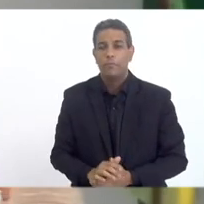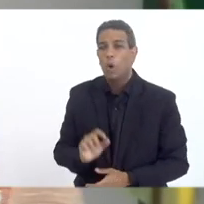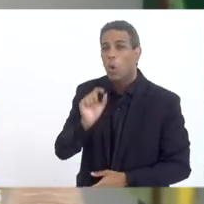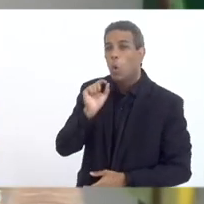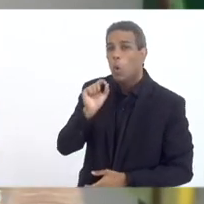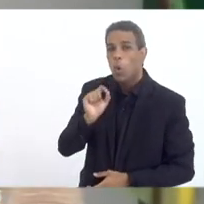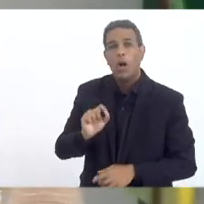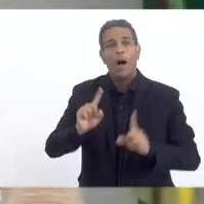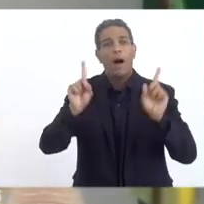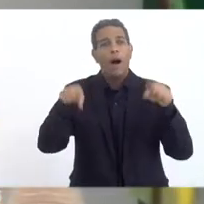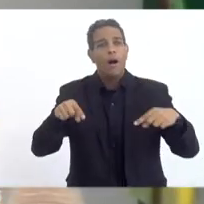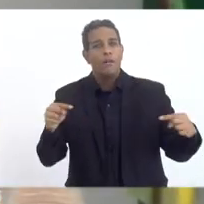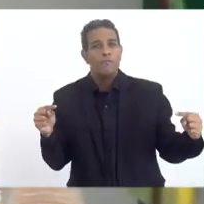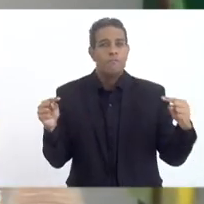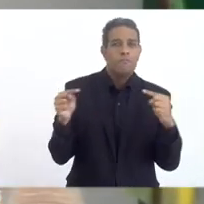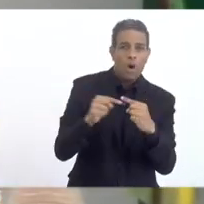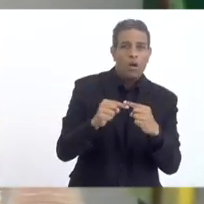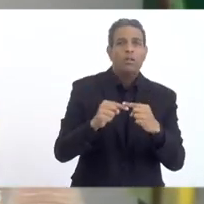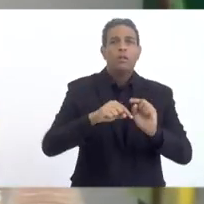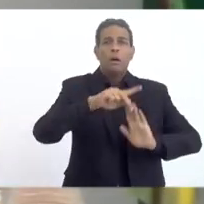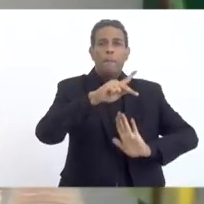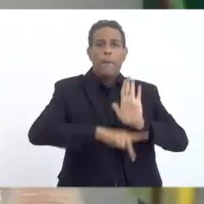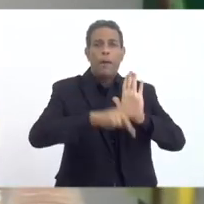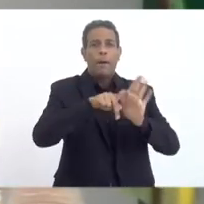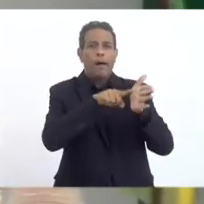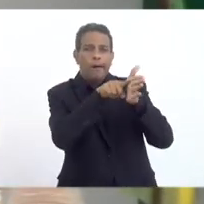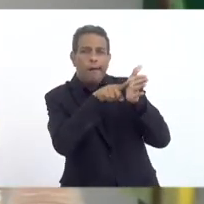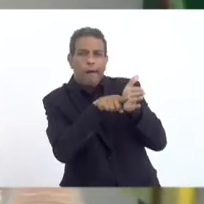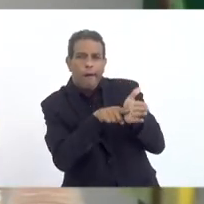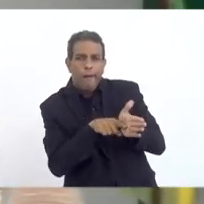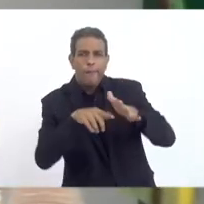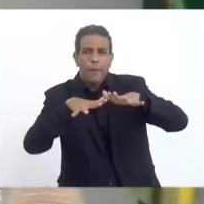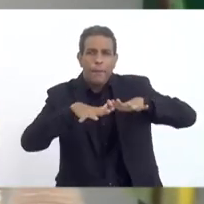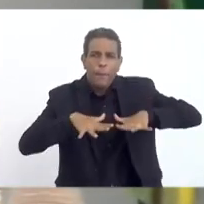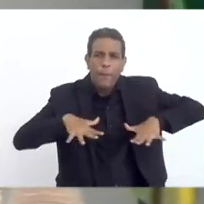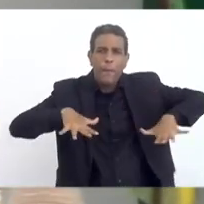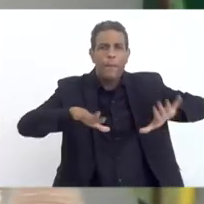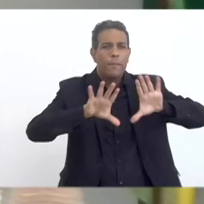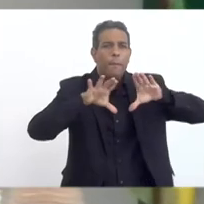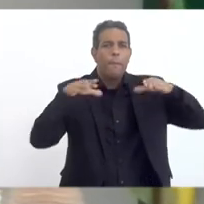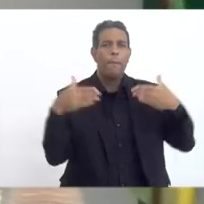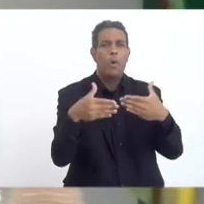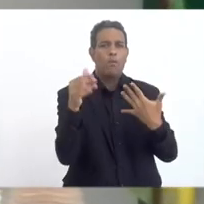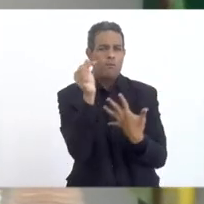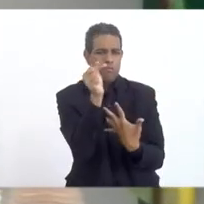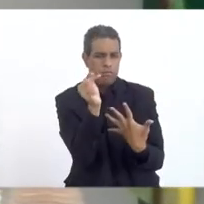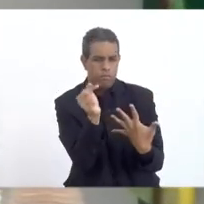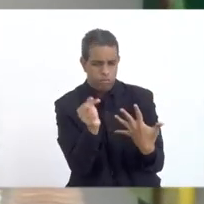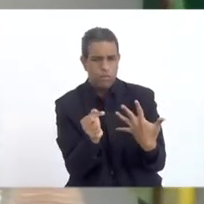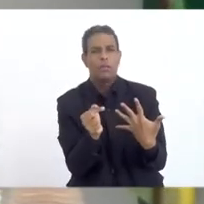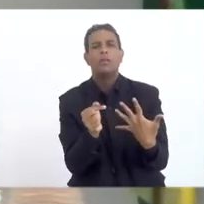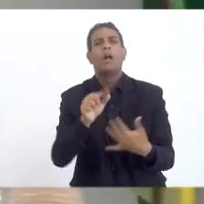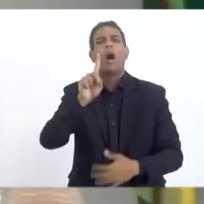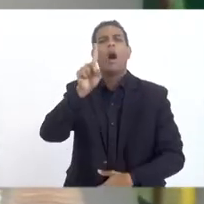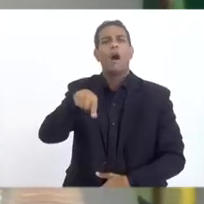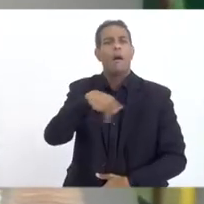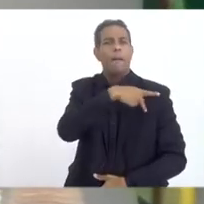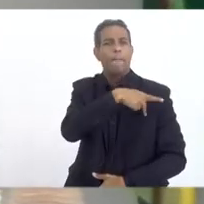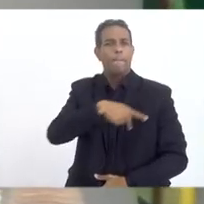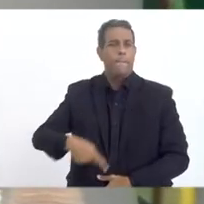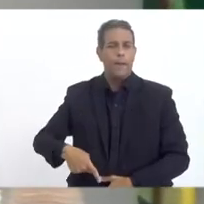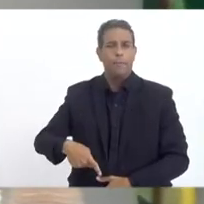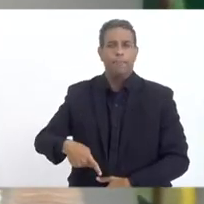é o projeto retornar à pauta, examinar as emendas, o presidente da